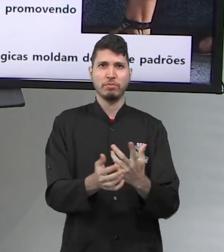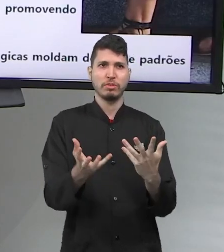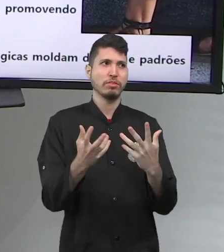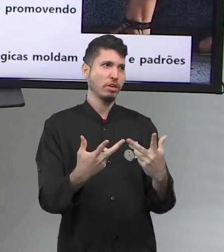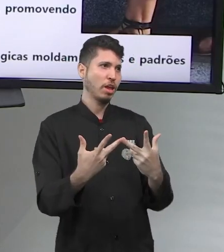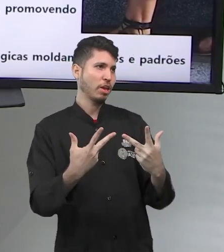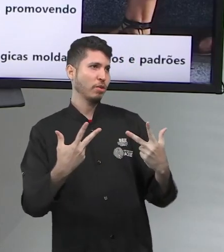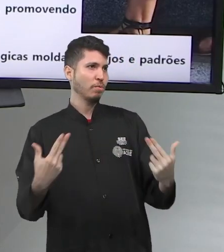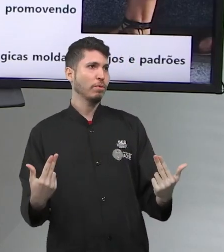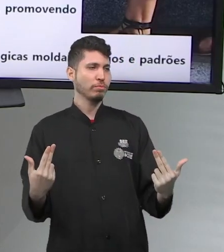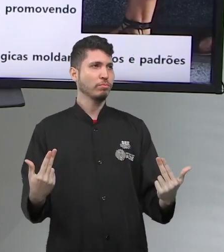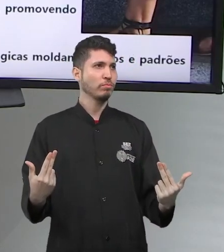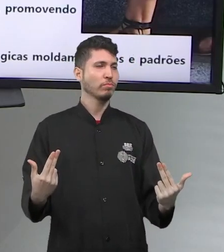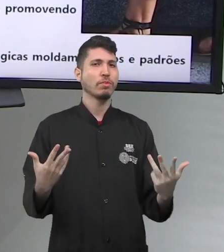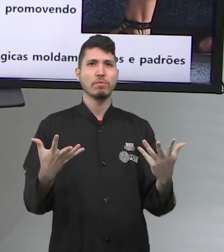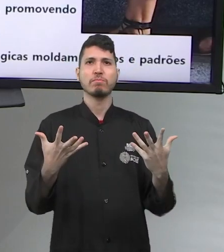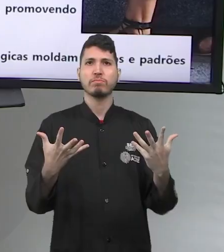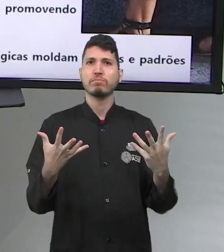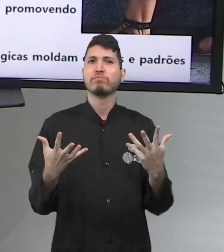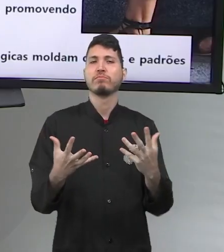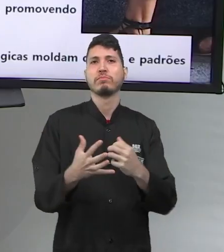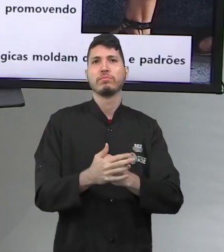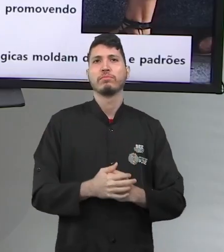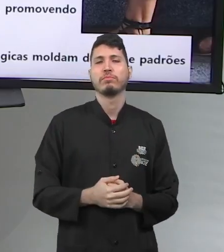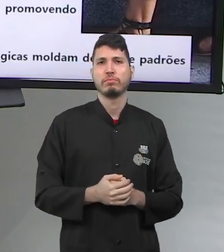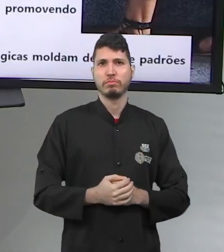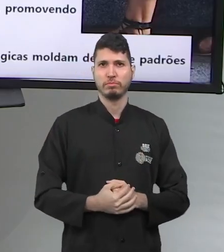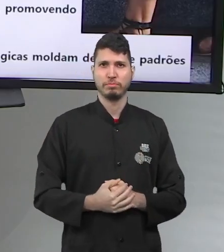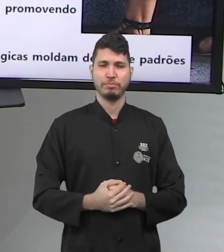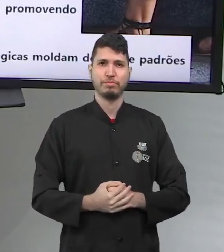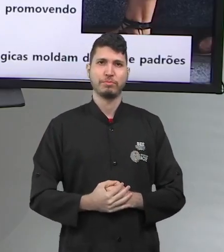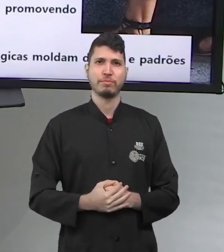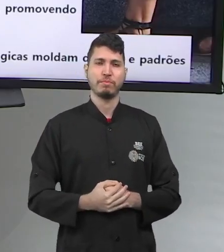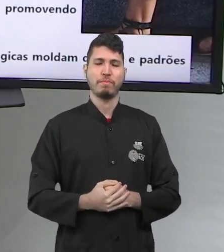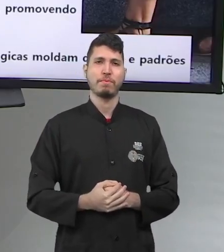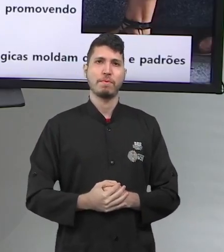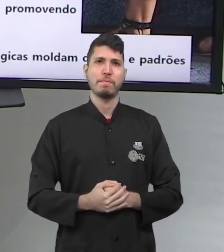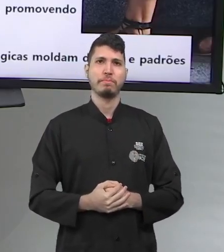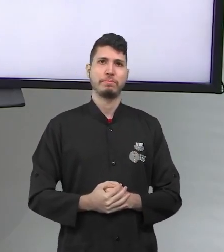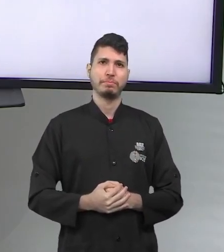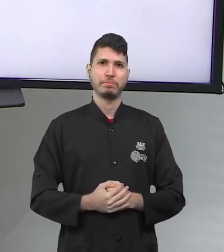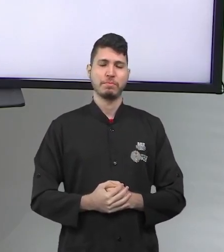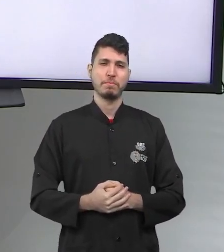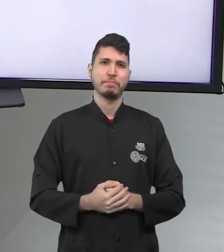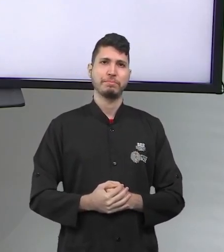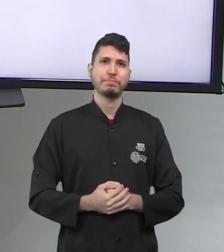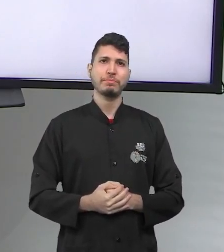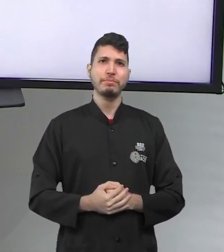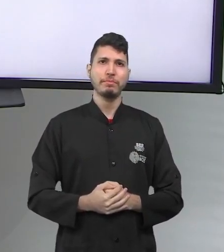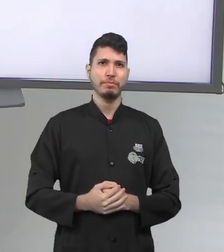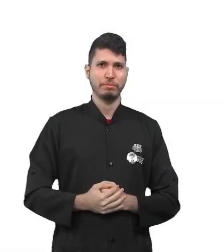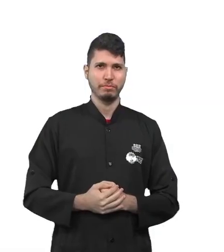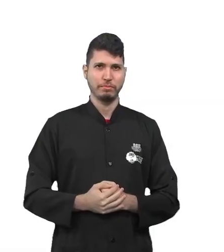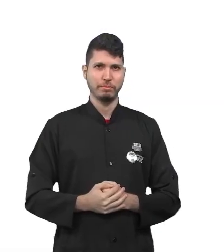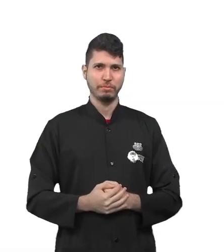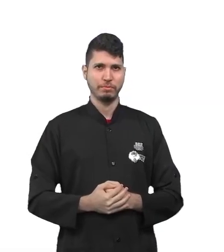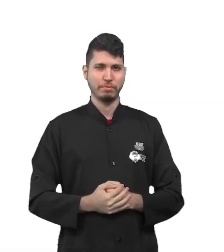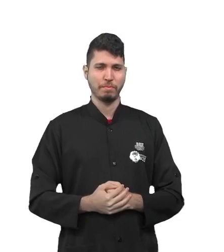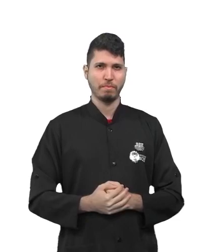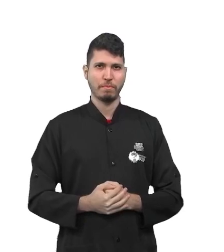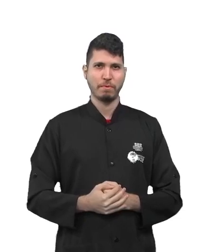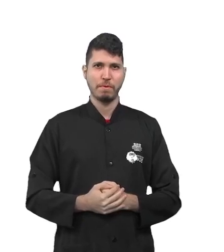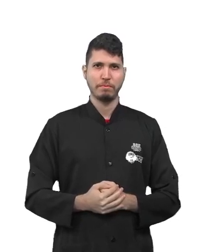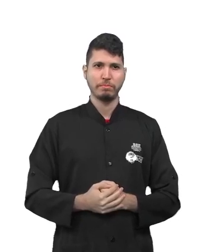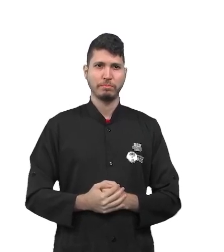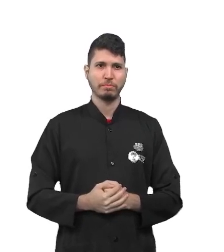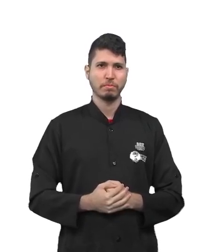possuía anteriormente, ele já atendia toda essa perspectiva. Agora vocês estão visualizando